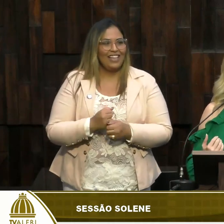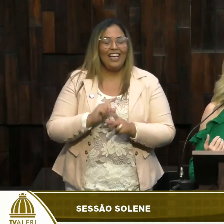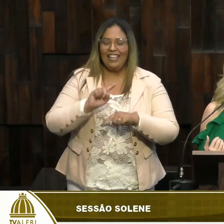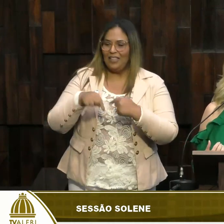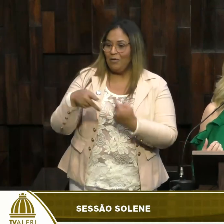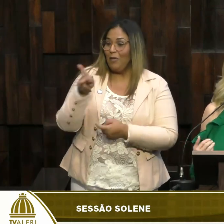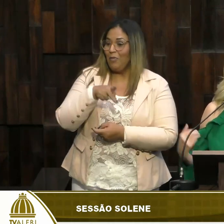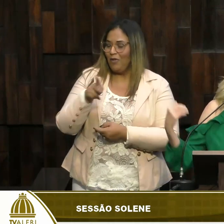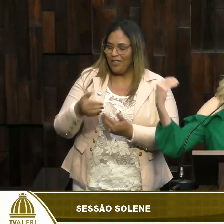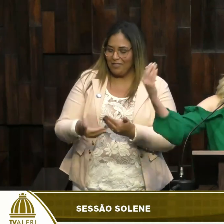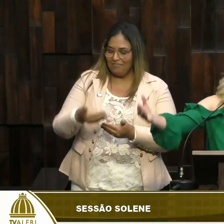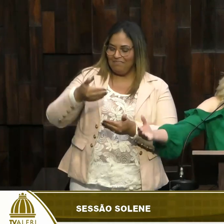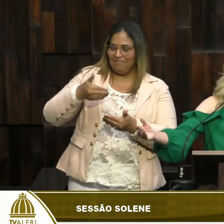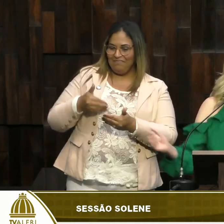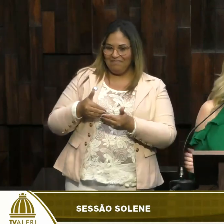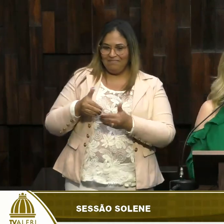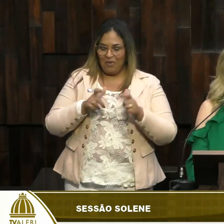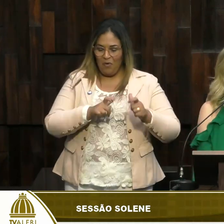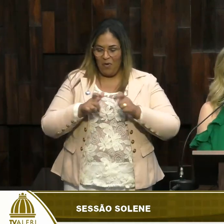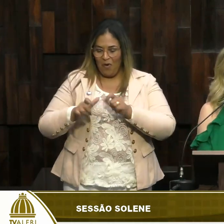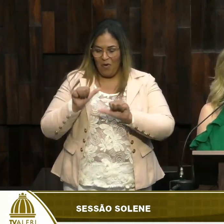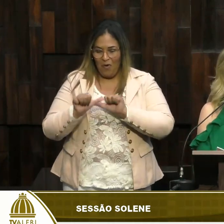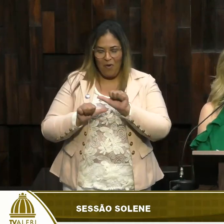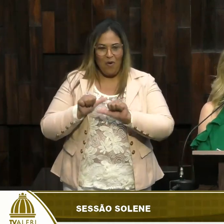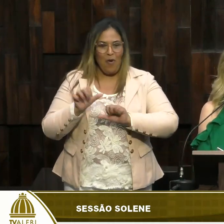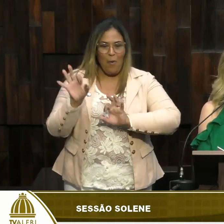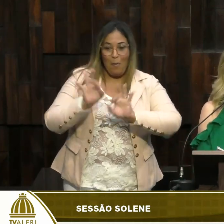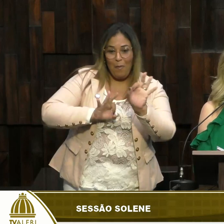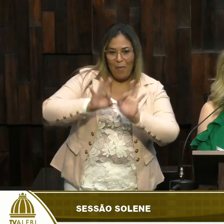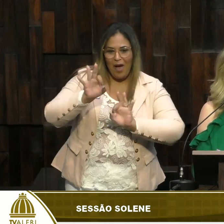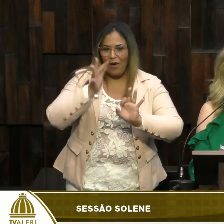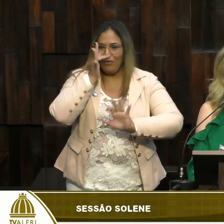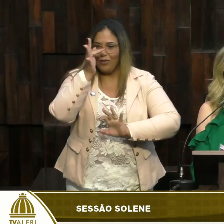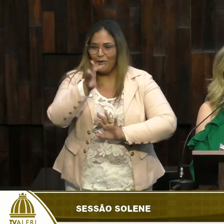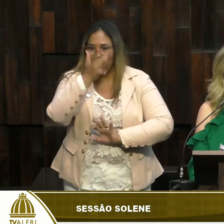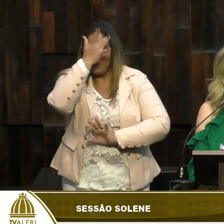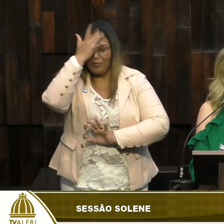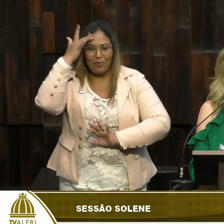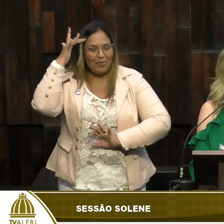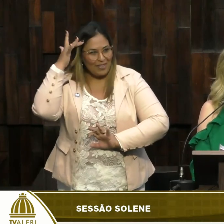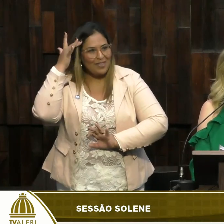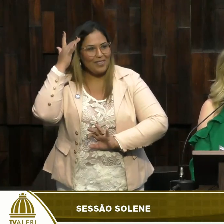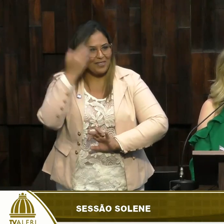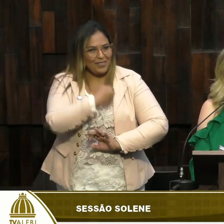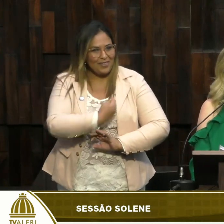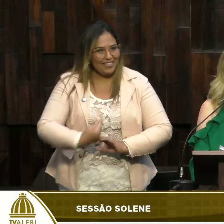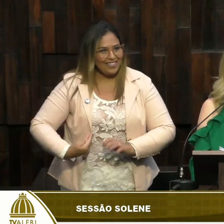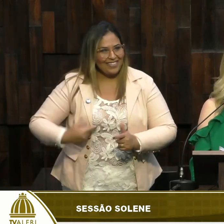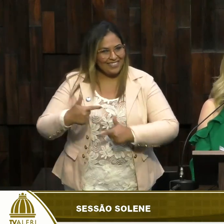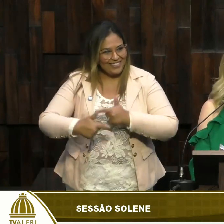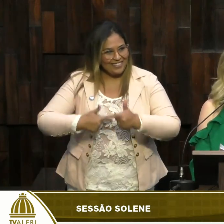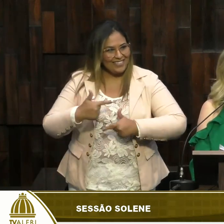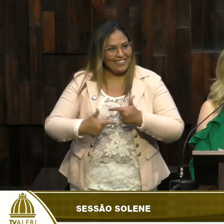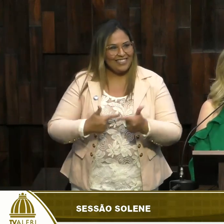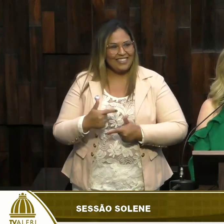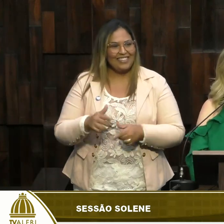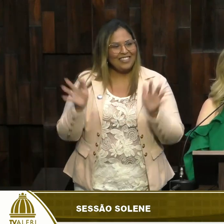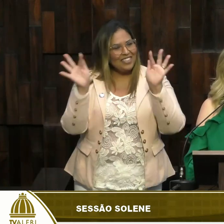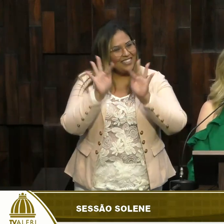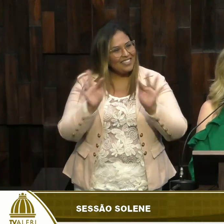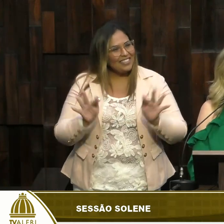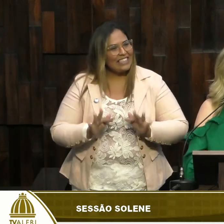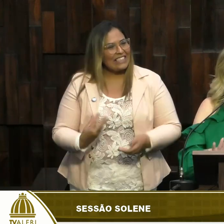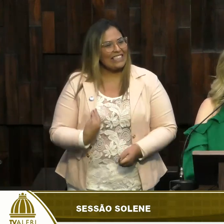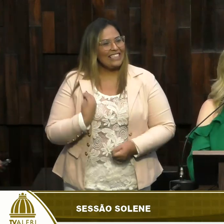para o lado de cá, preparando os futuros servidores públicos, e isso me deixa realizada. É uma